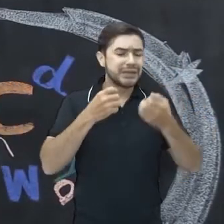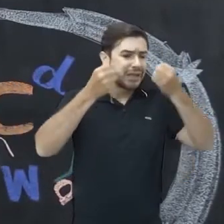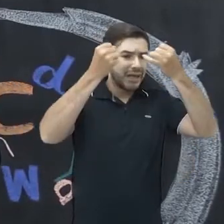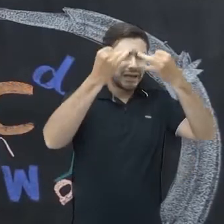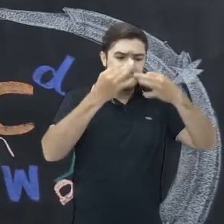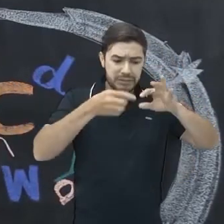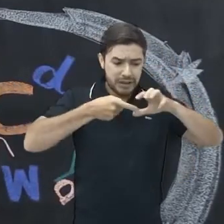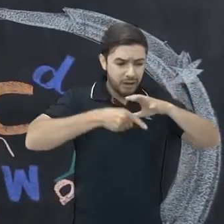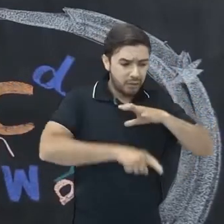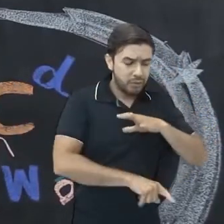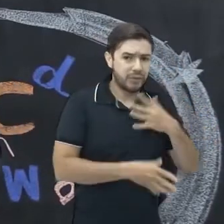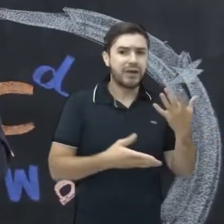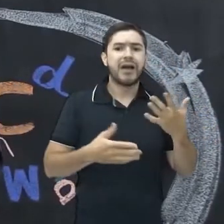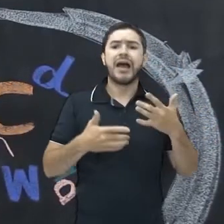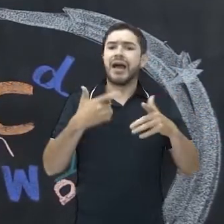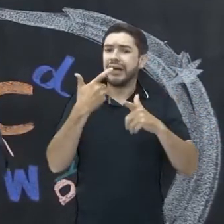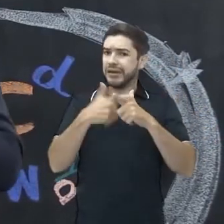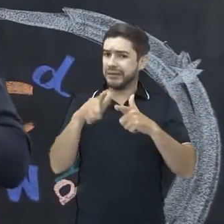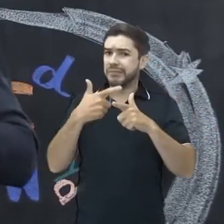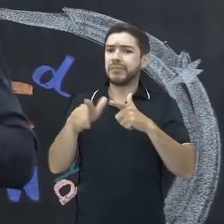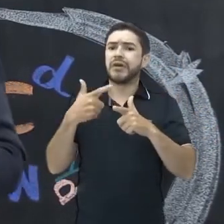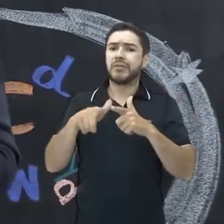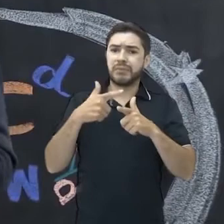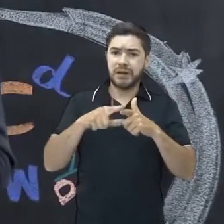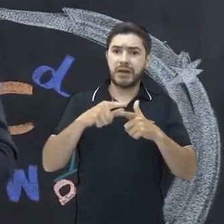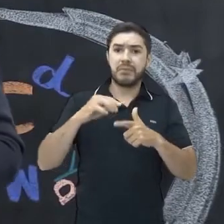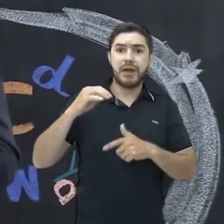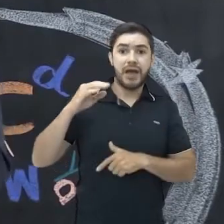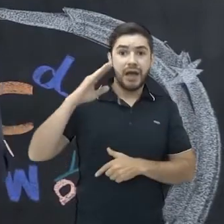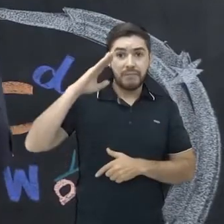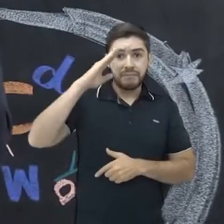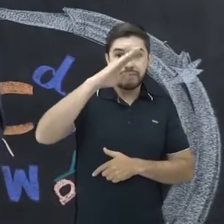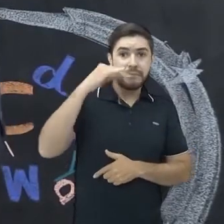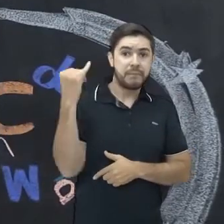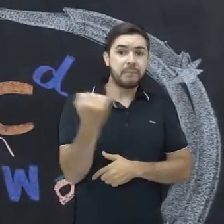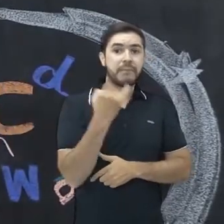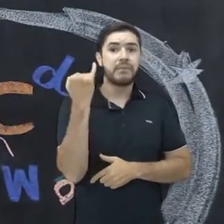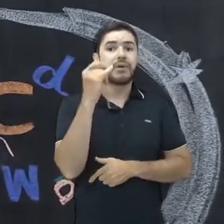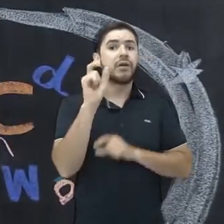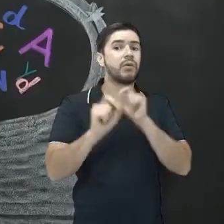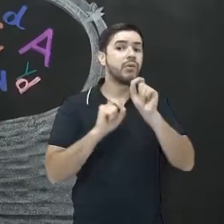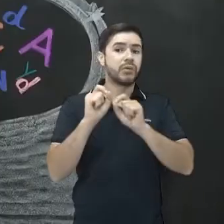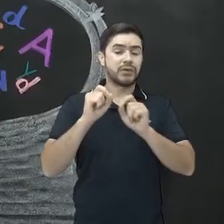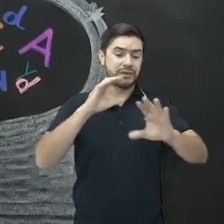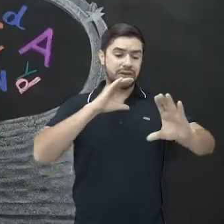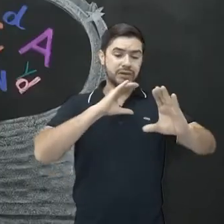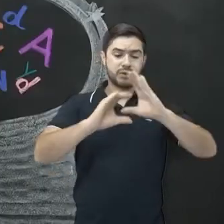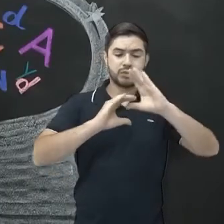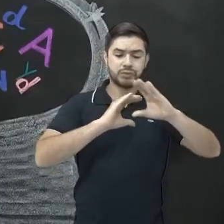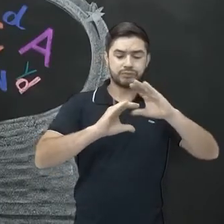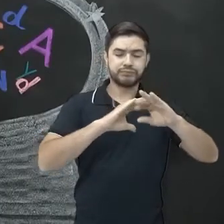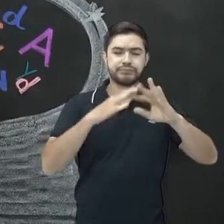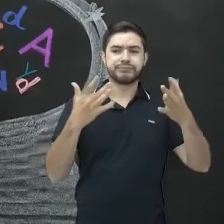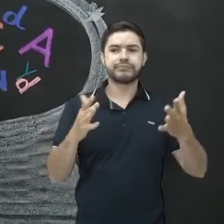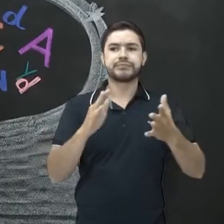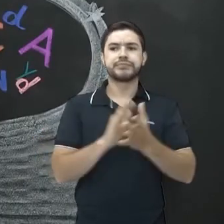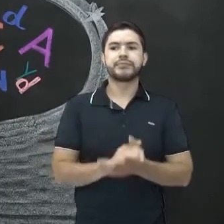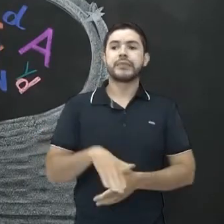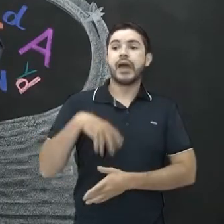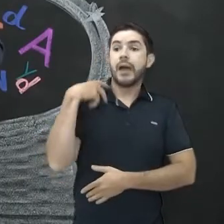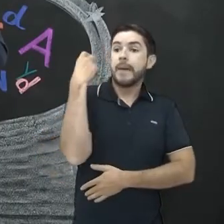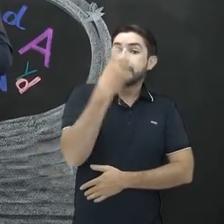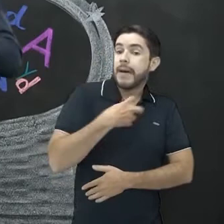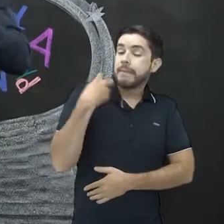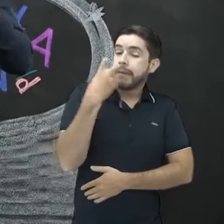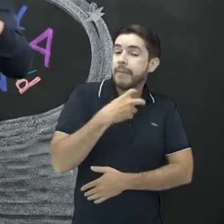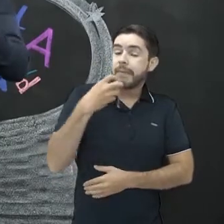essas informações prejudicam a função principal da linguagem, que é comunicar. A oralidade na